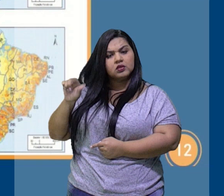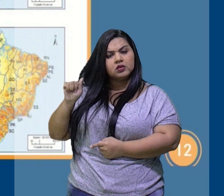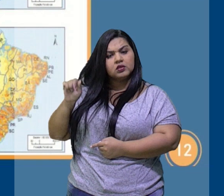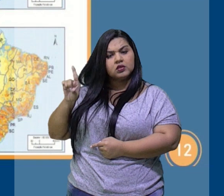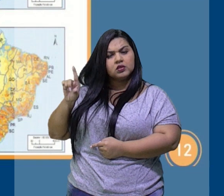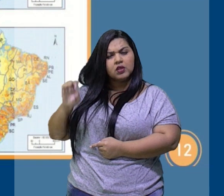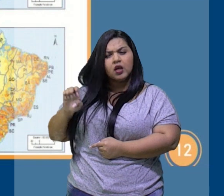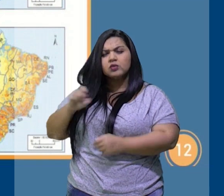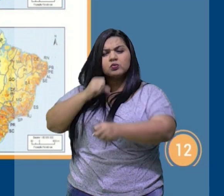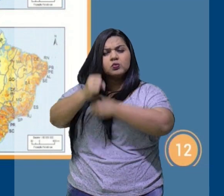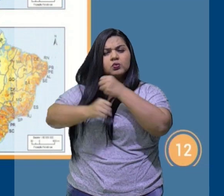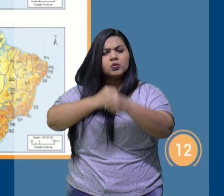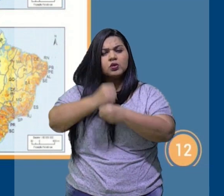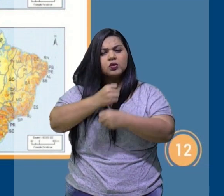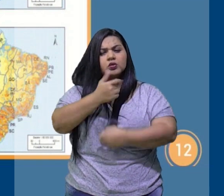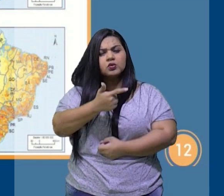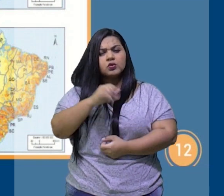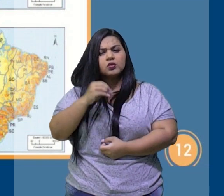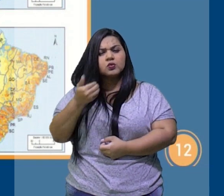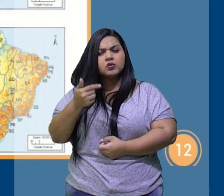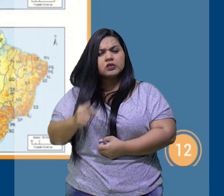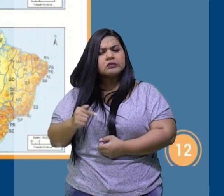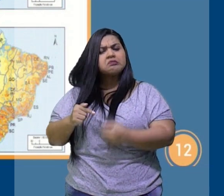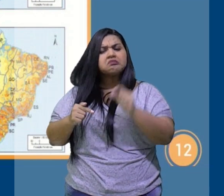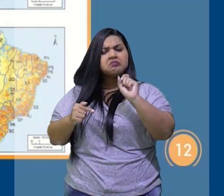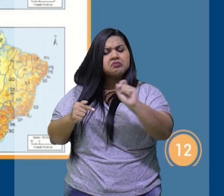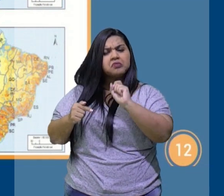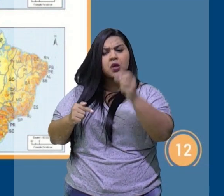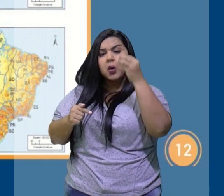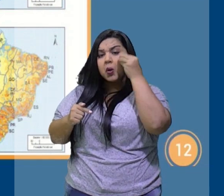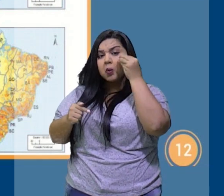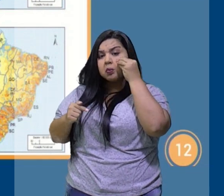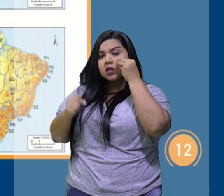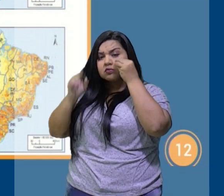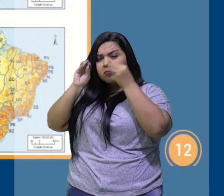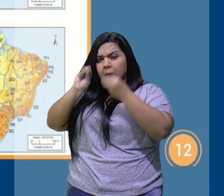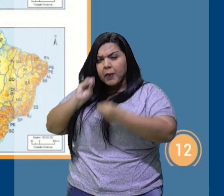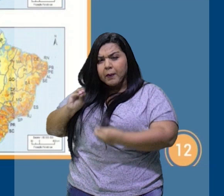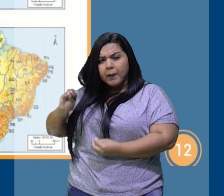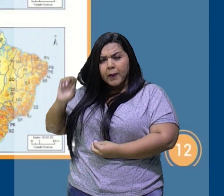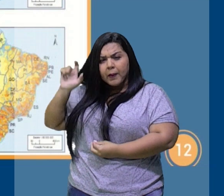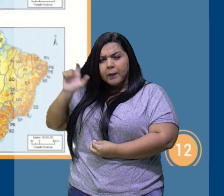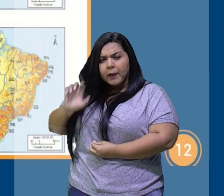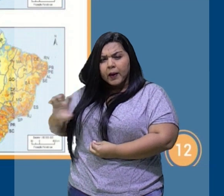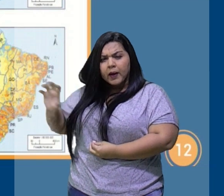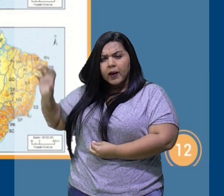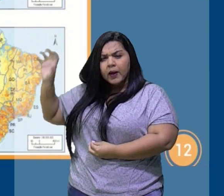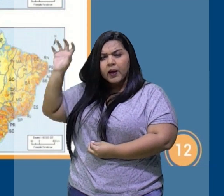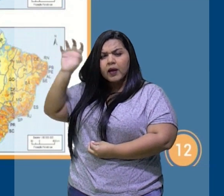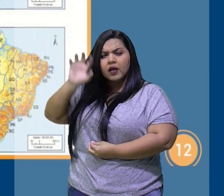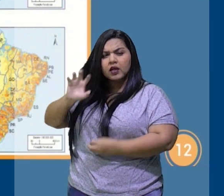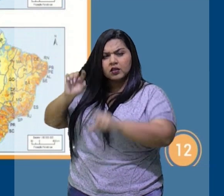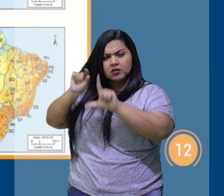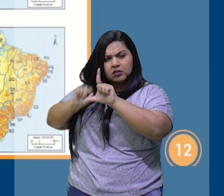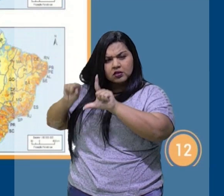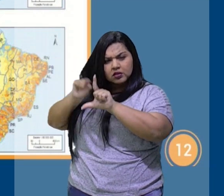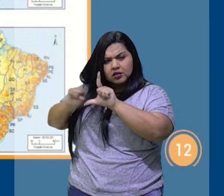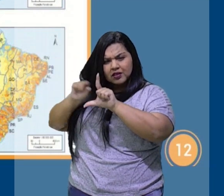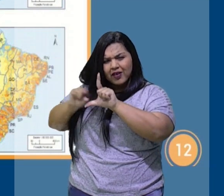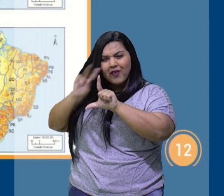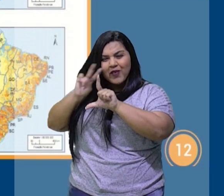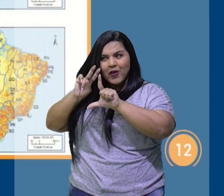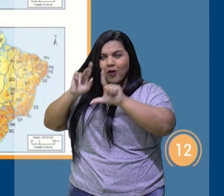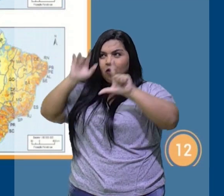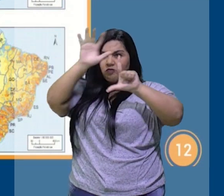Então, o que eu vou observar aqui nesse mapa? O segundo elemento, que é a minha legenda. Olha, ela está bem aqui no cantinho. Eu